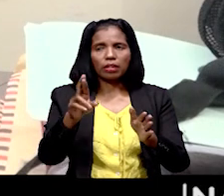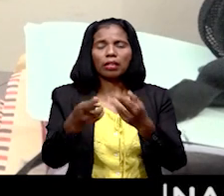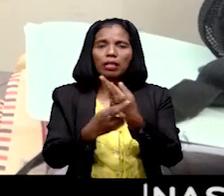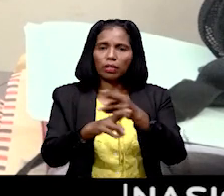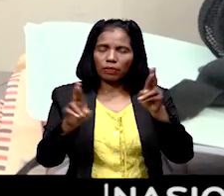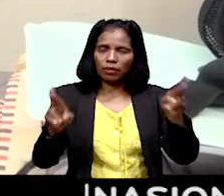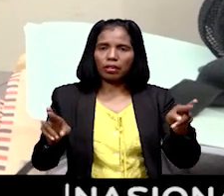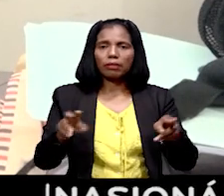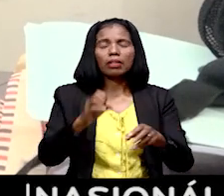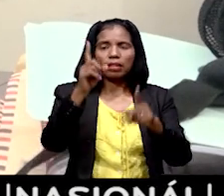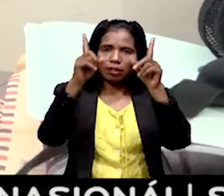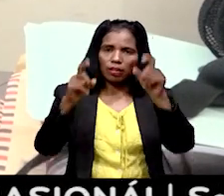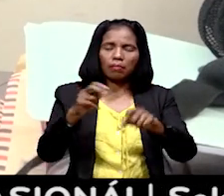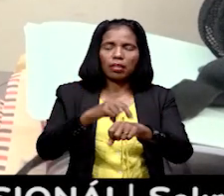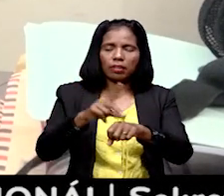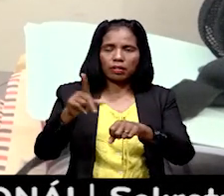nacional batina